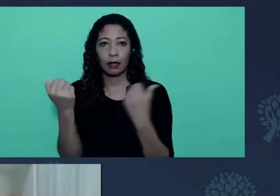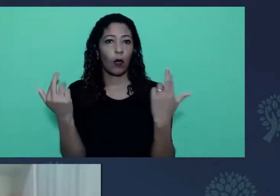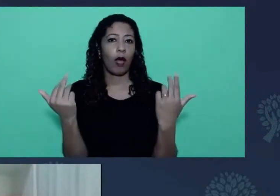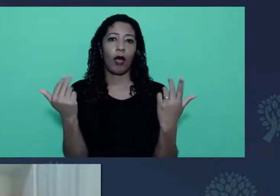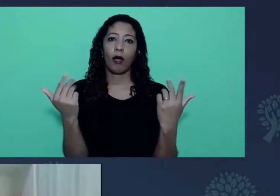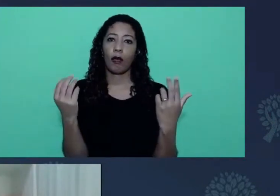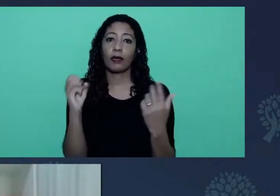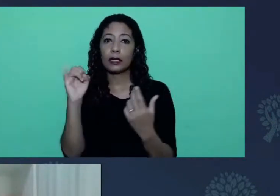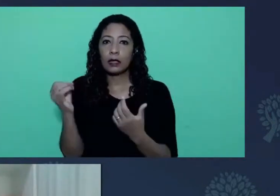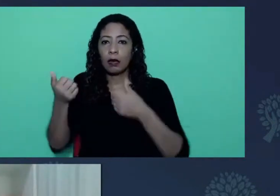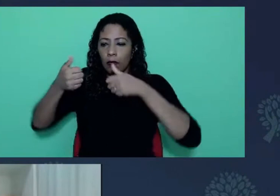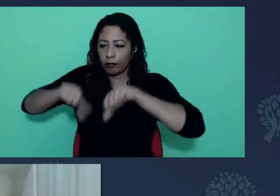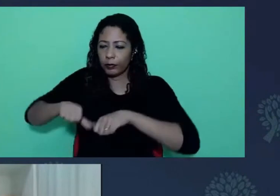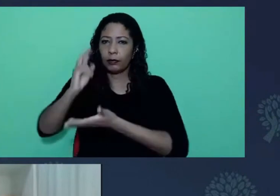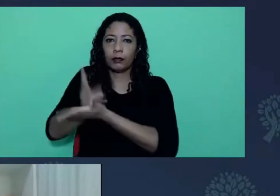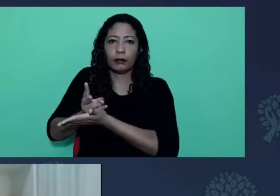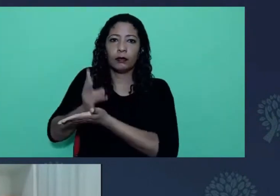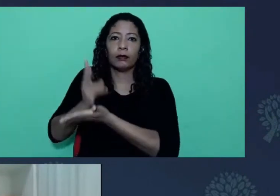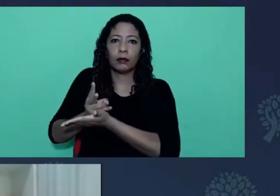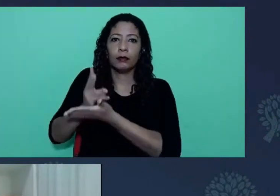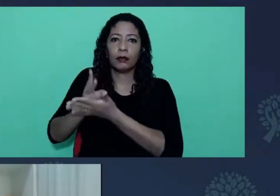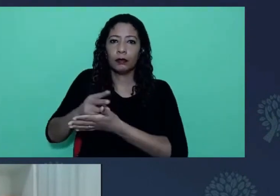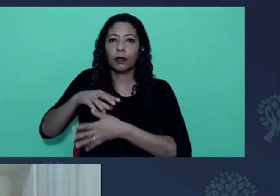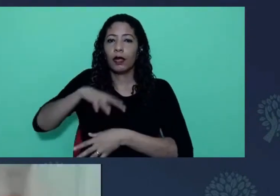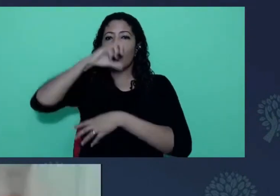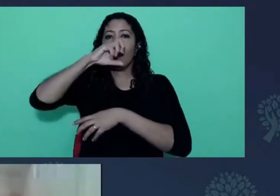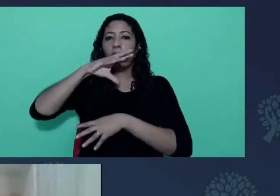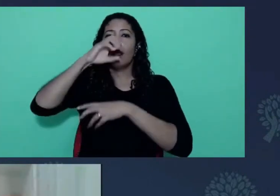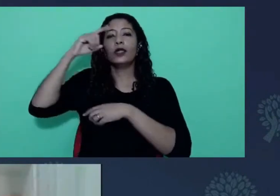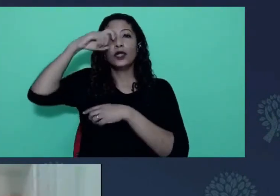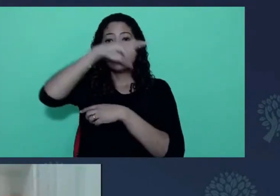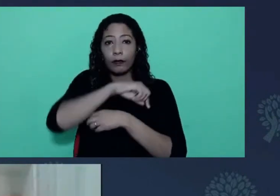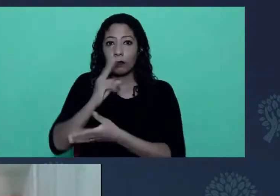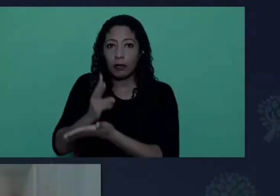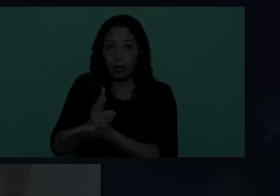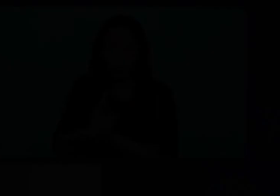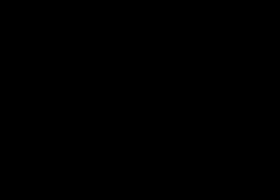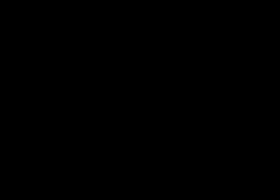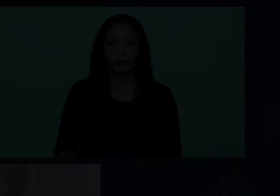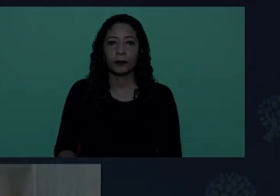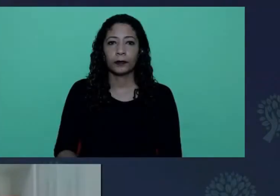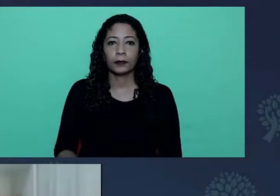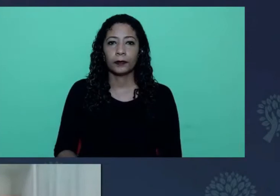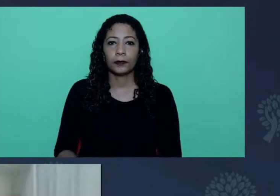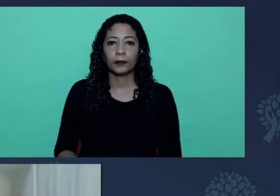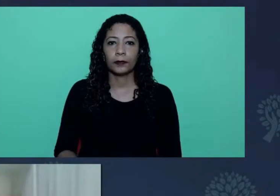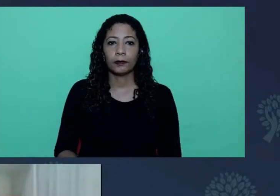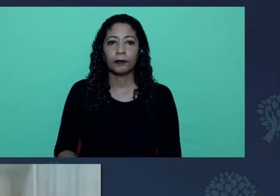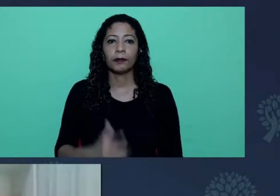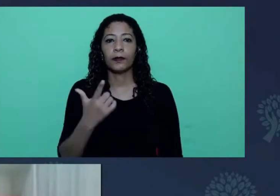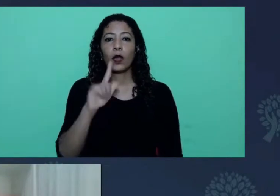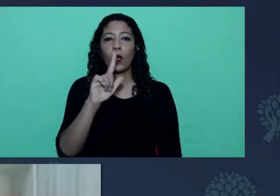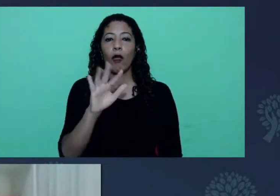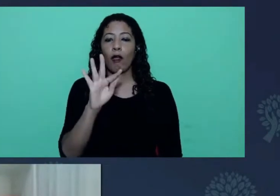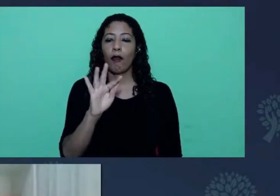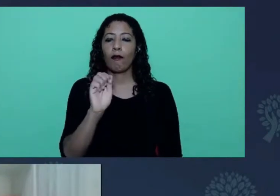crise recorrente, se está tendo falta de ar recorrente, tem que ajustar a medicação. A Fagner